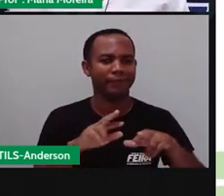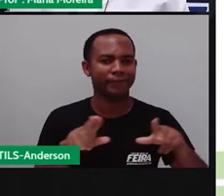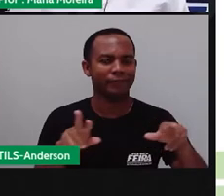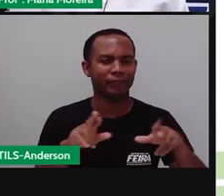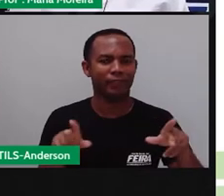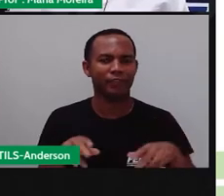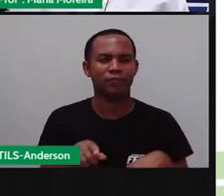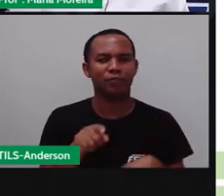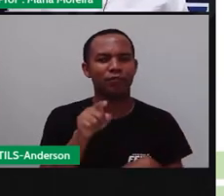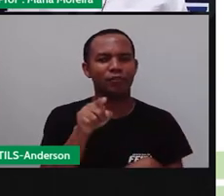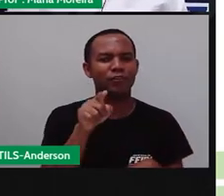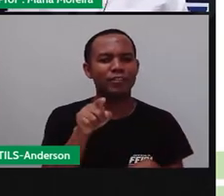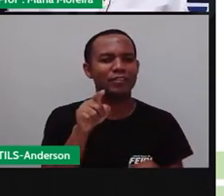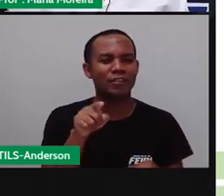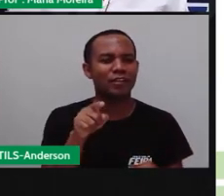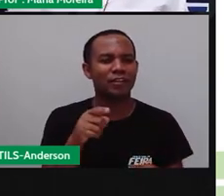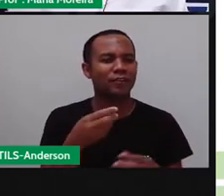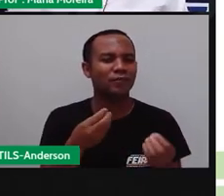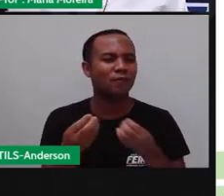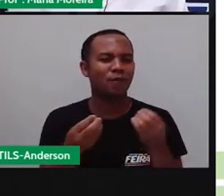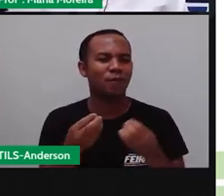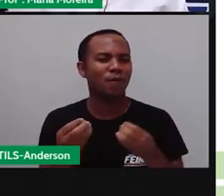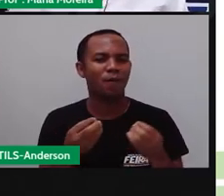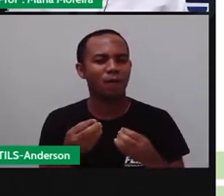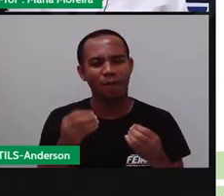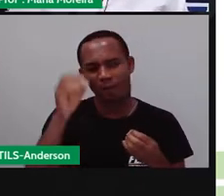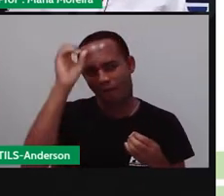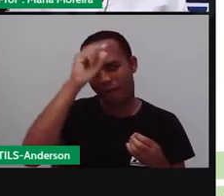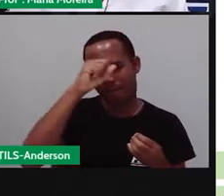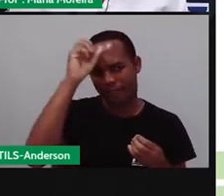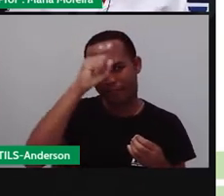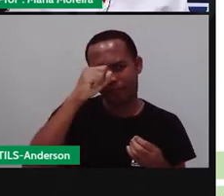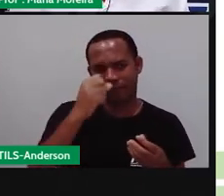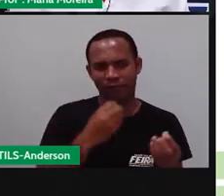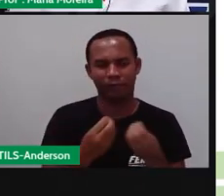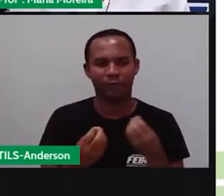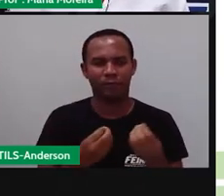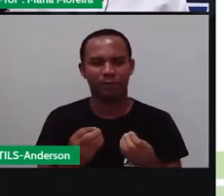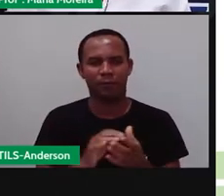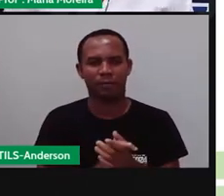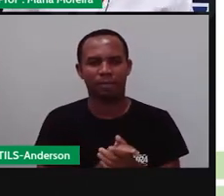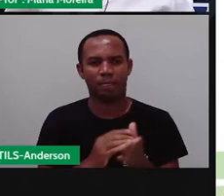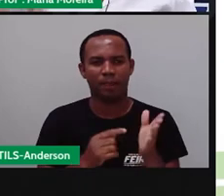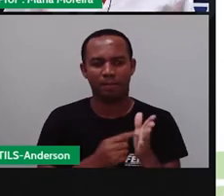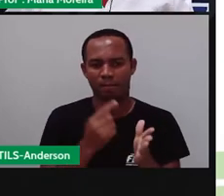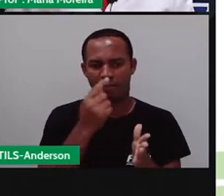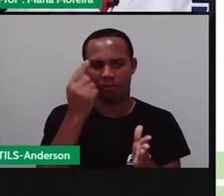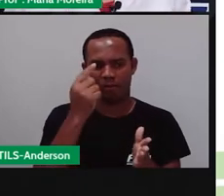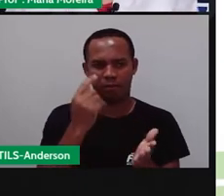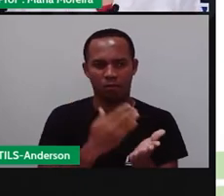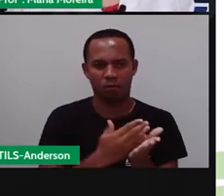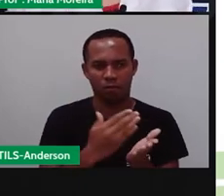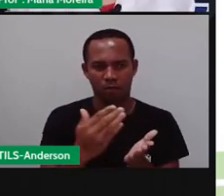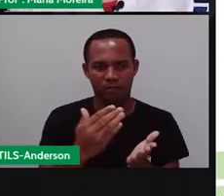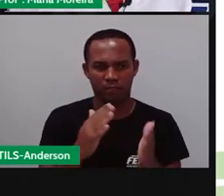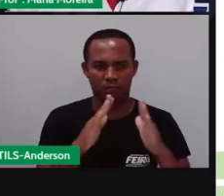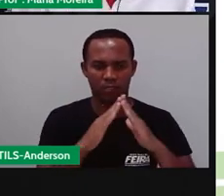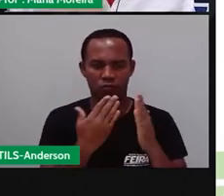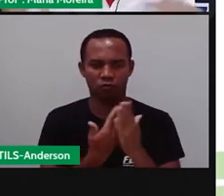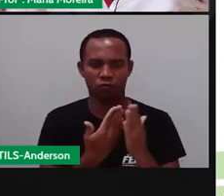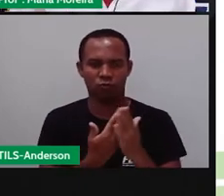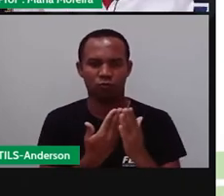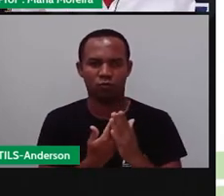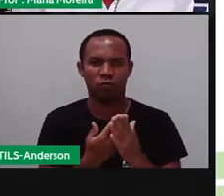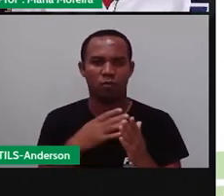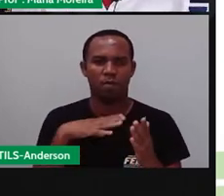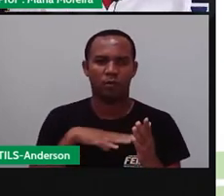profissões. E vocês, o que será que a gente vai falar aí sobre as profissões, né? Primeiro vamos começar aí com nossa aula de linguagem e